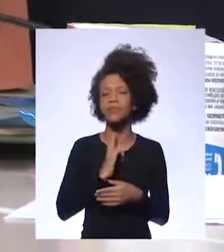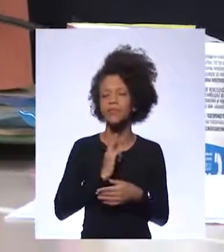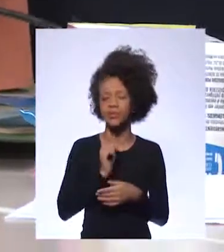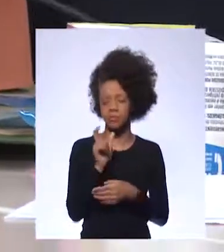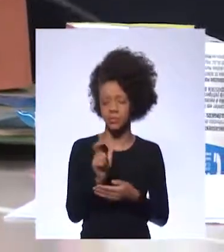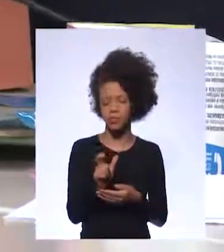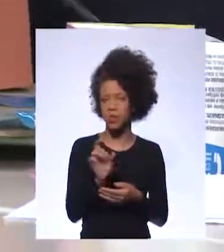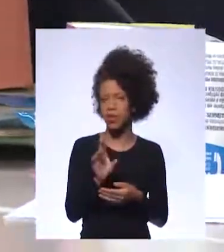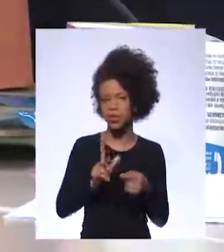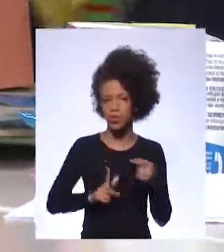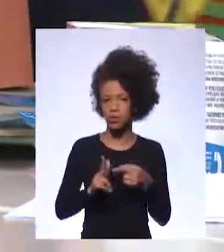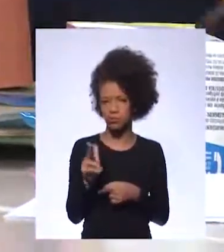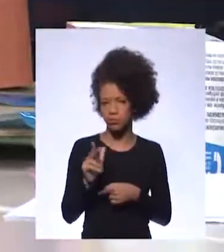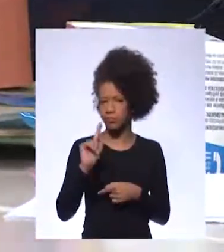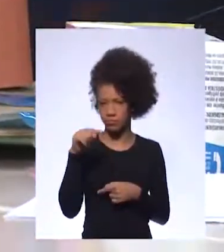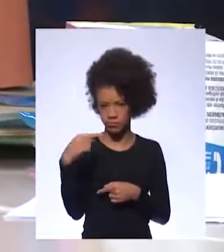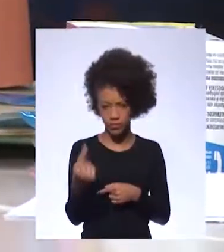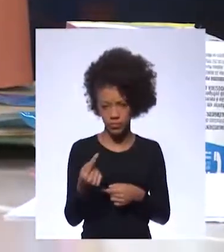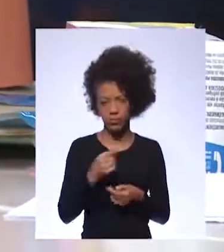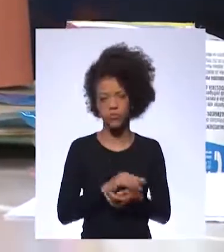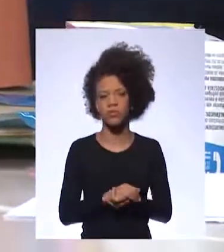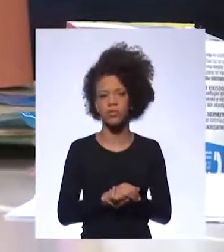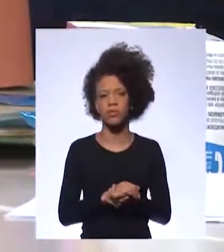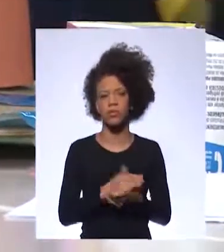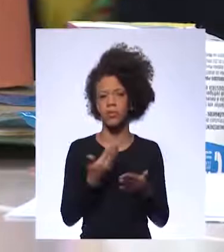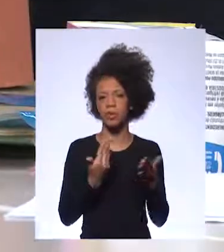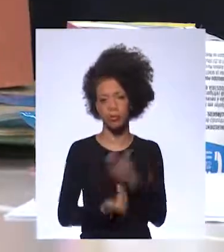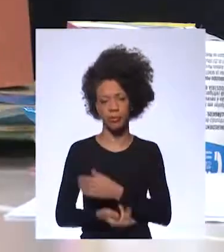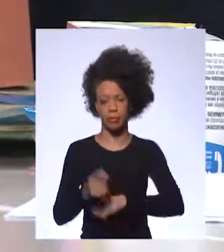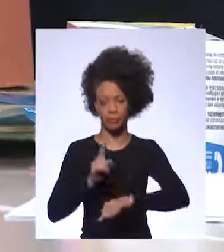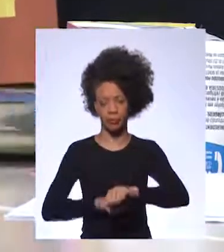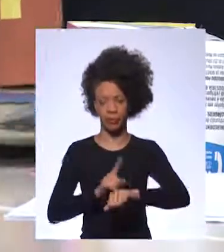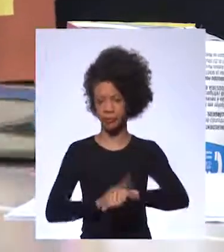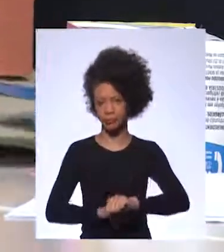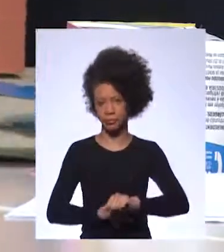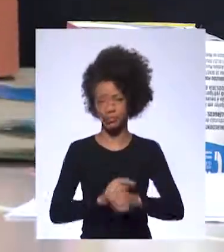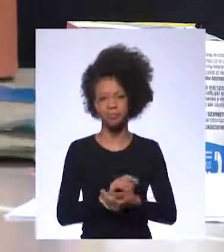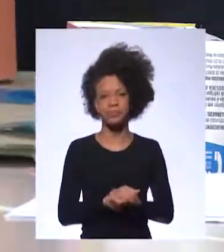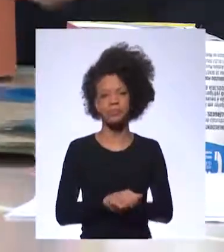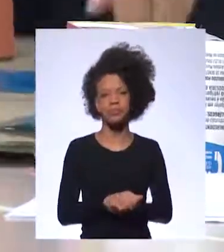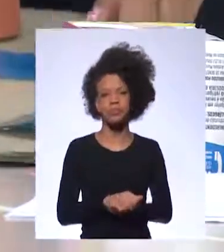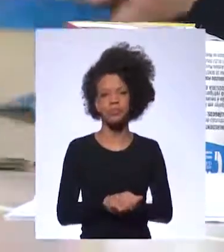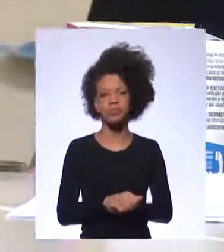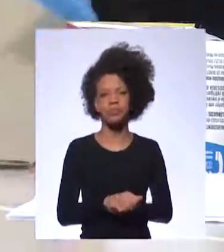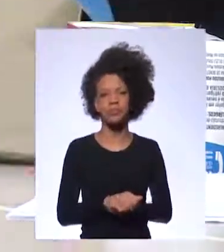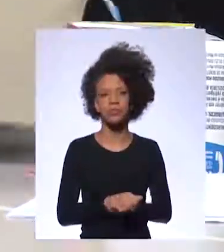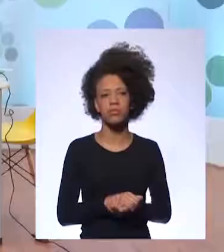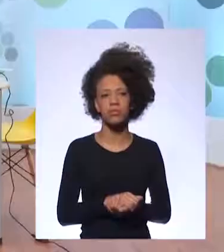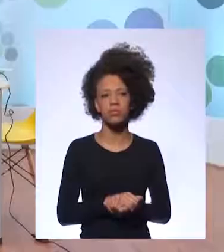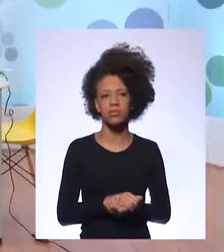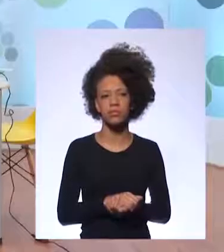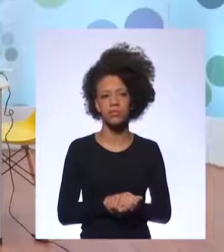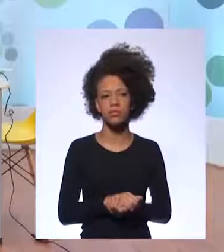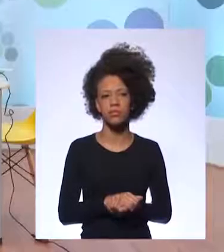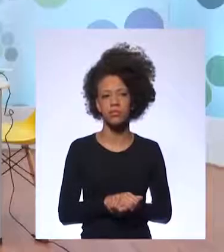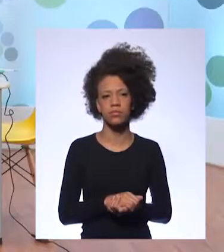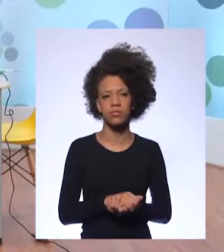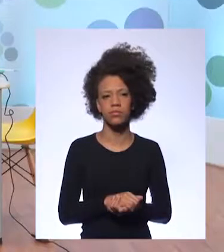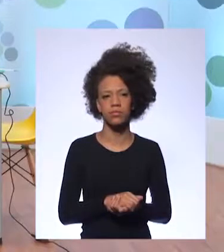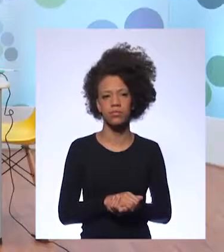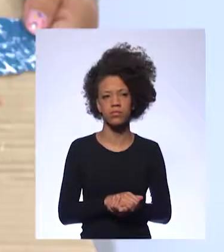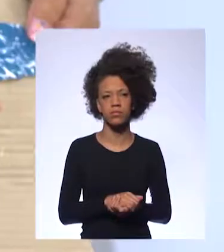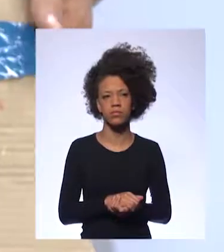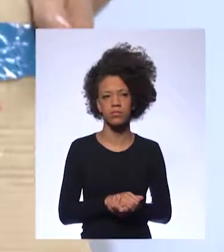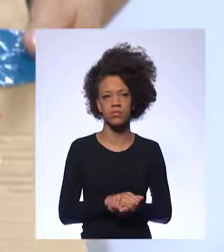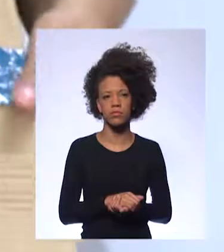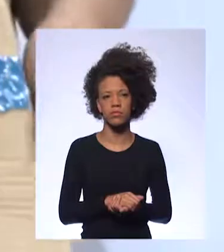é só cortar depois depois a gente corta para não perder muito tempo é isso pro a deixa eu